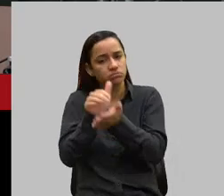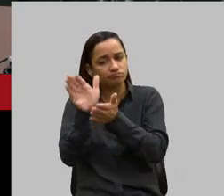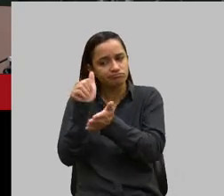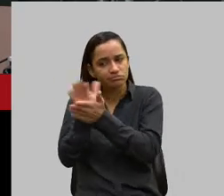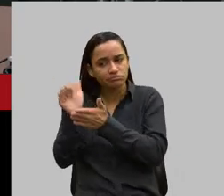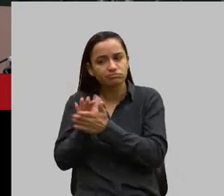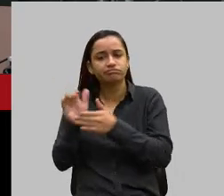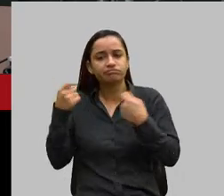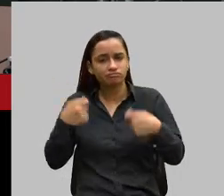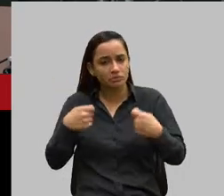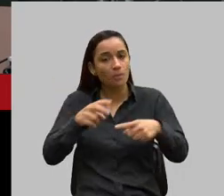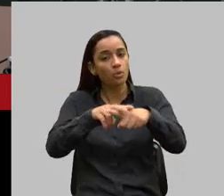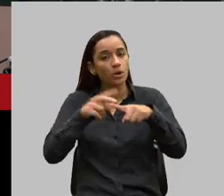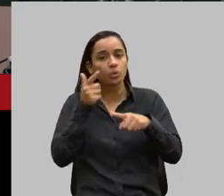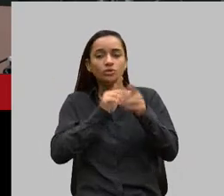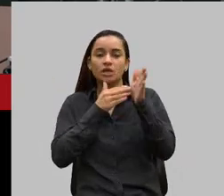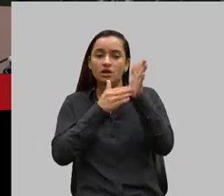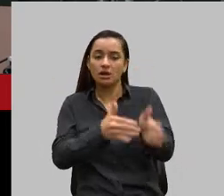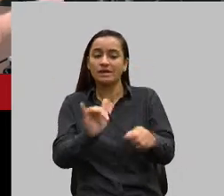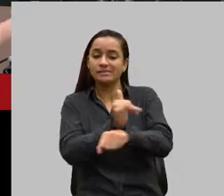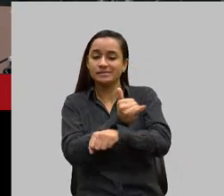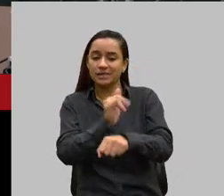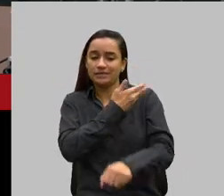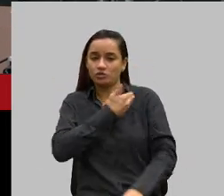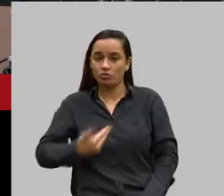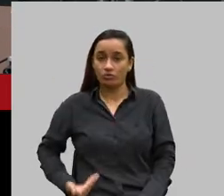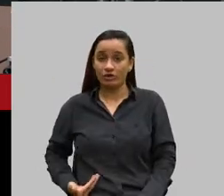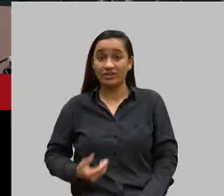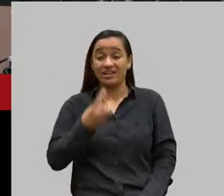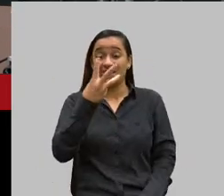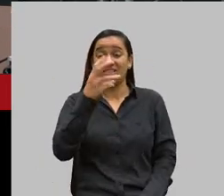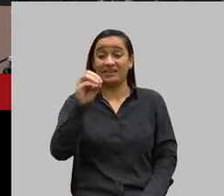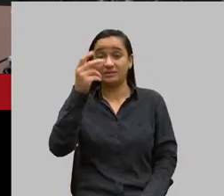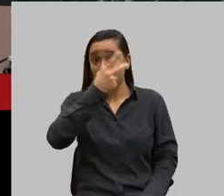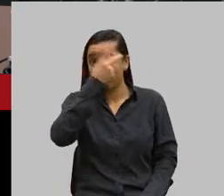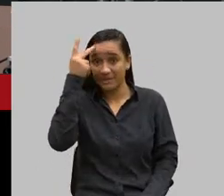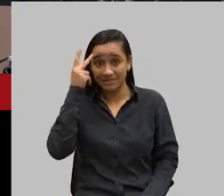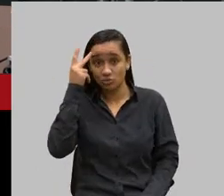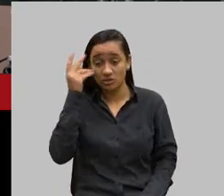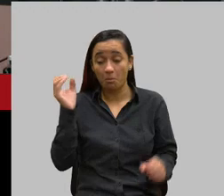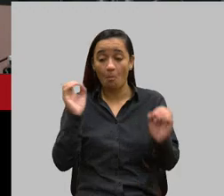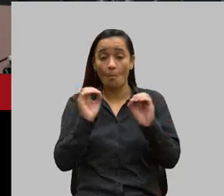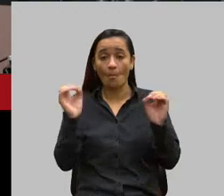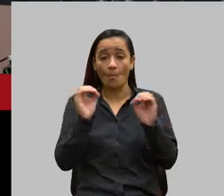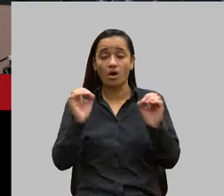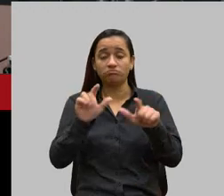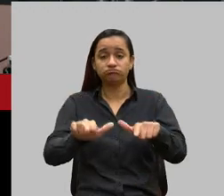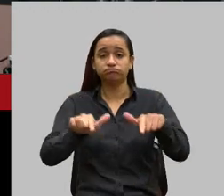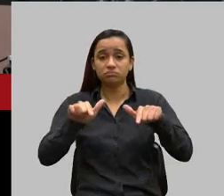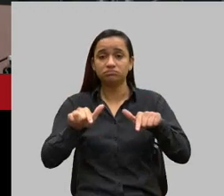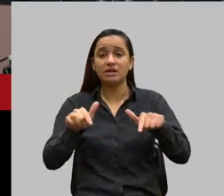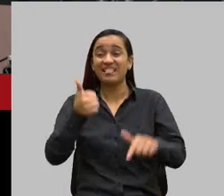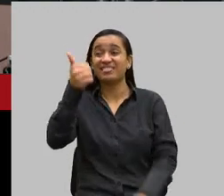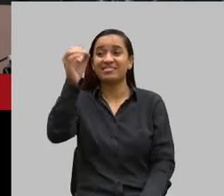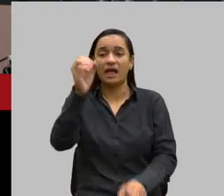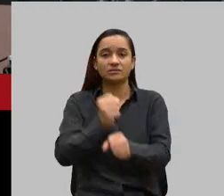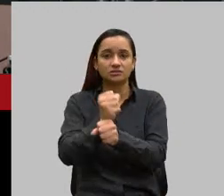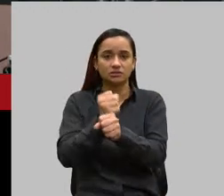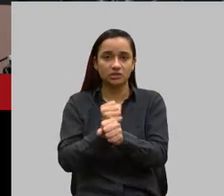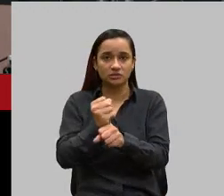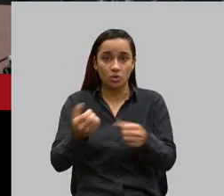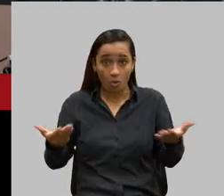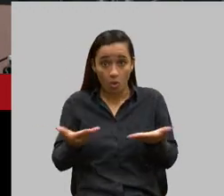governo com 30 pessoas zero títulos em 10 anos com pouco nós não temos 10 pessoas hoje na